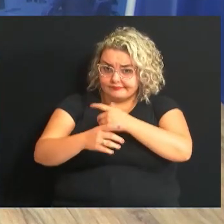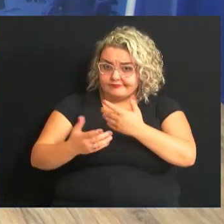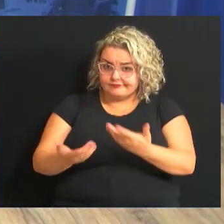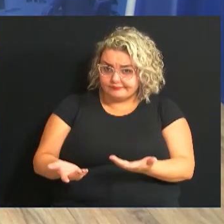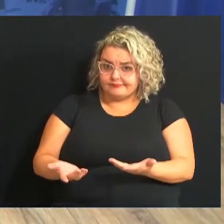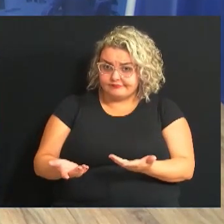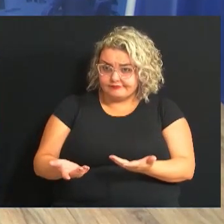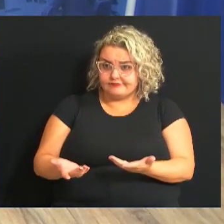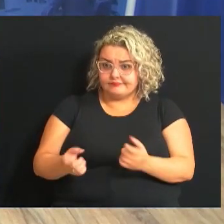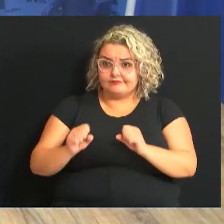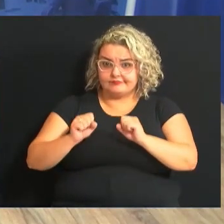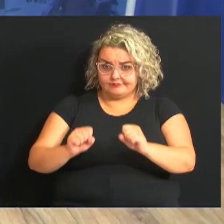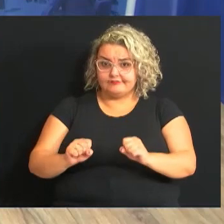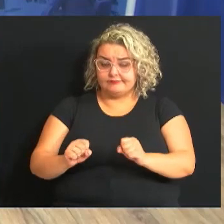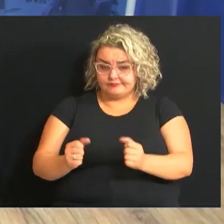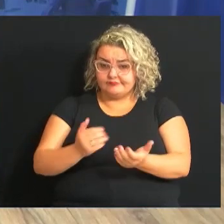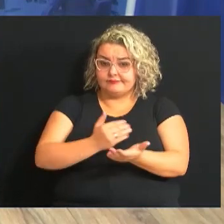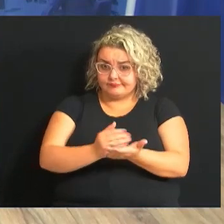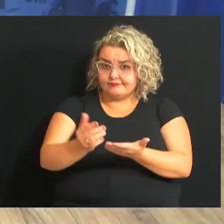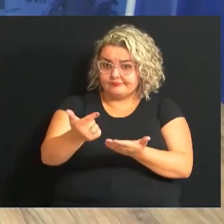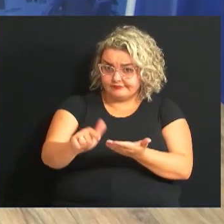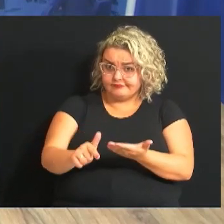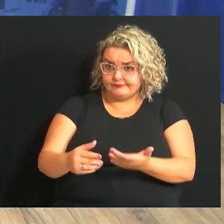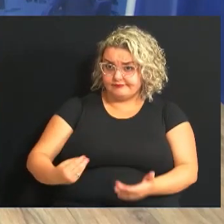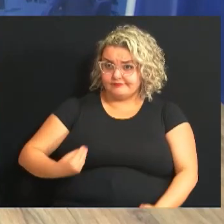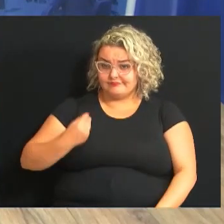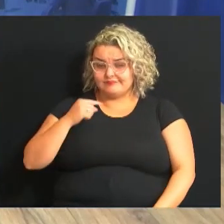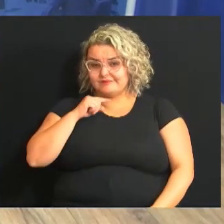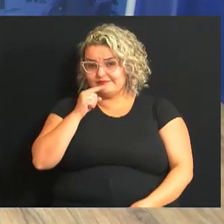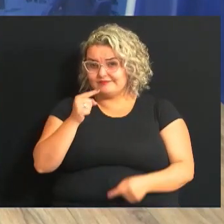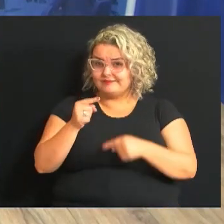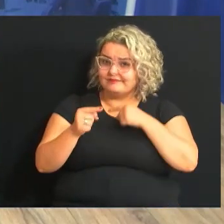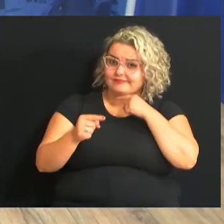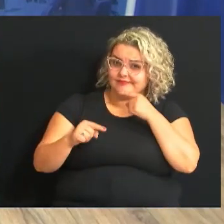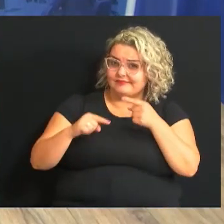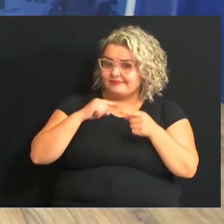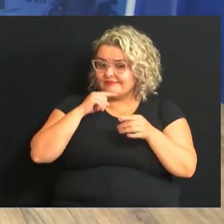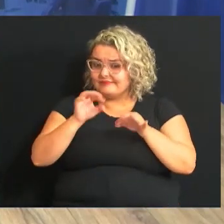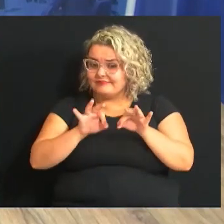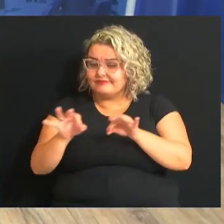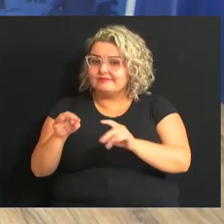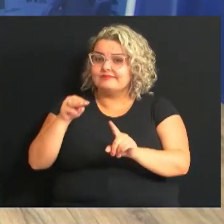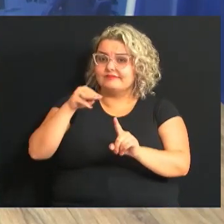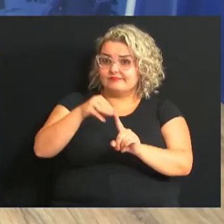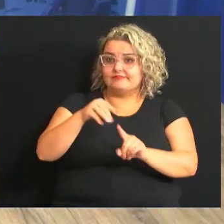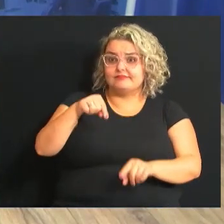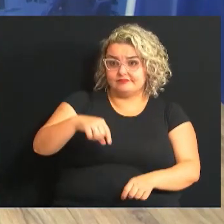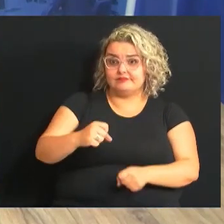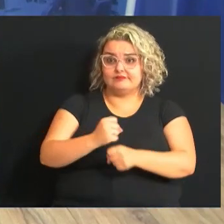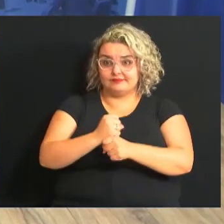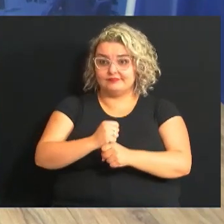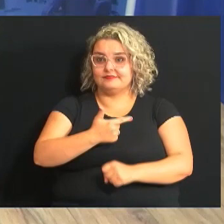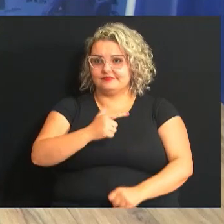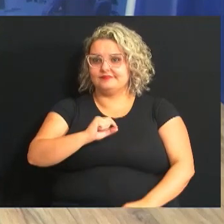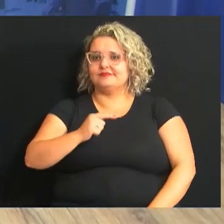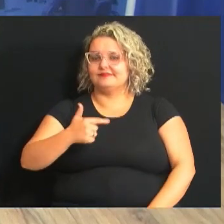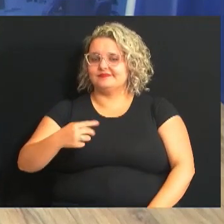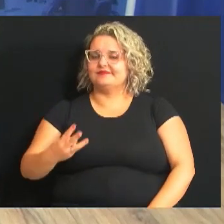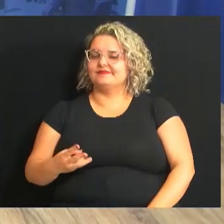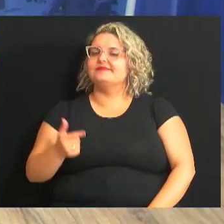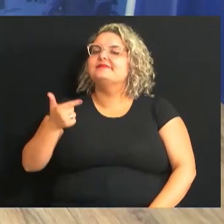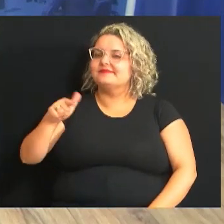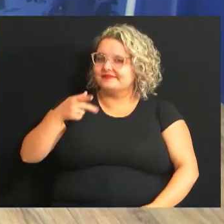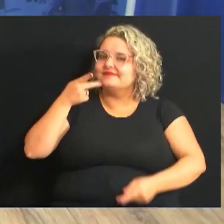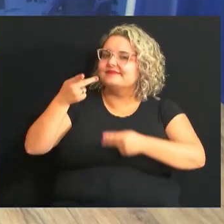poder recomeçar a sua vida, está em dúvida sobre planos, metas para este ano de 2023. A gente vai continuar falando